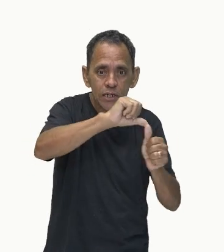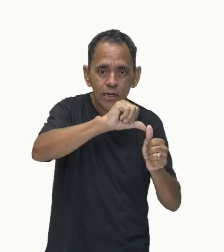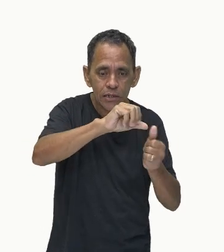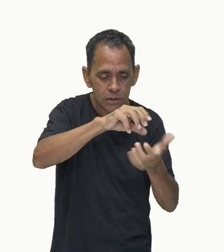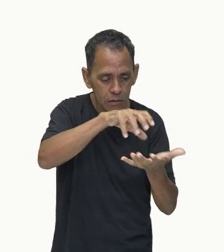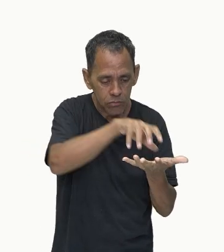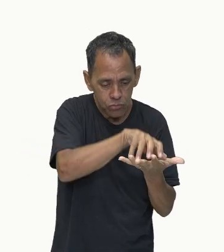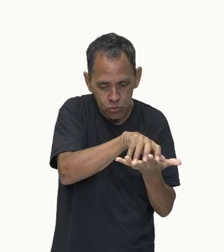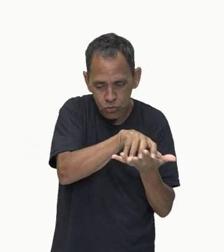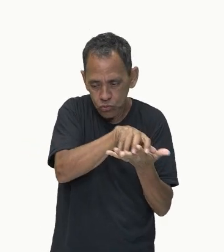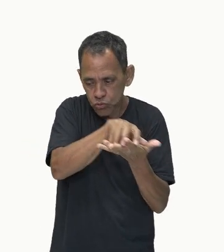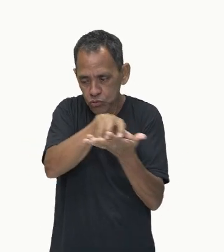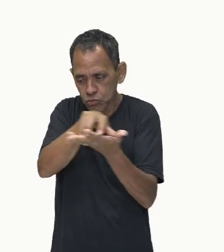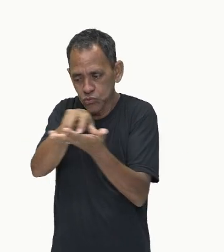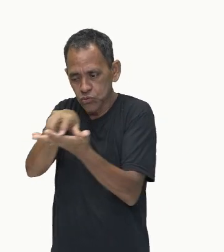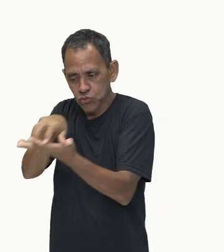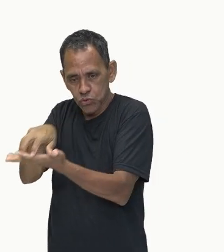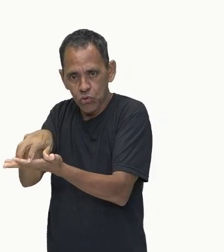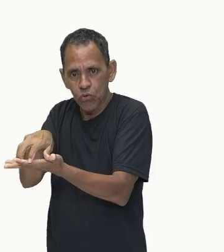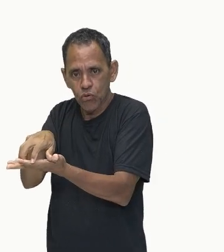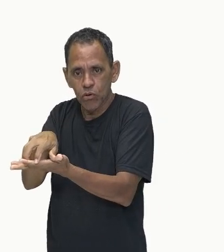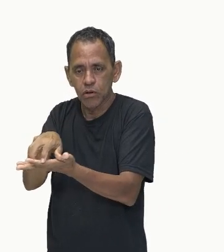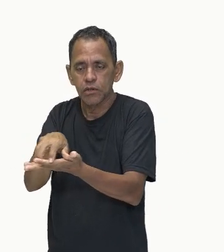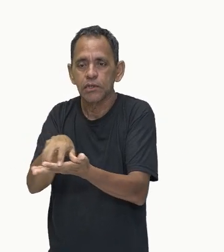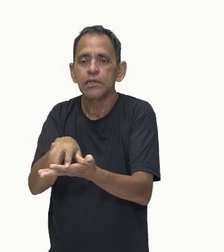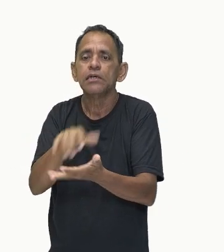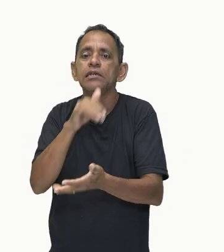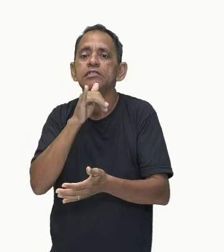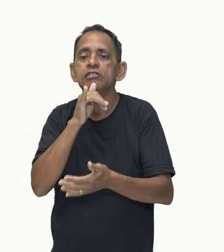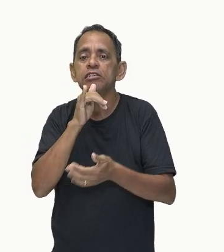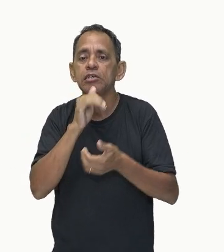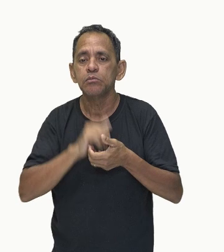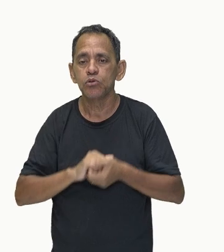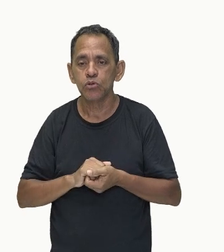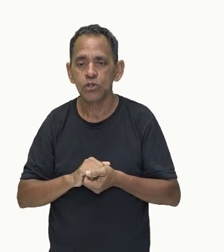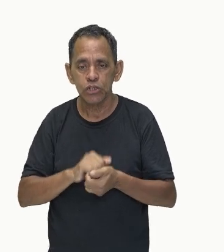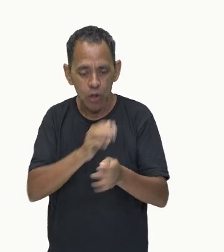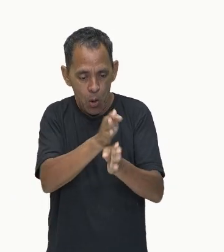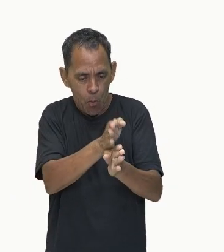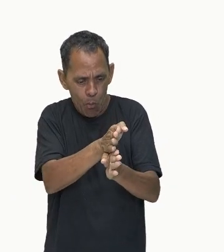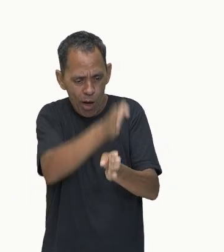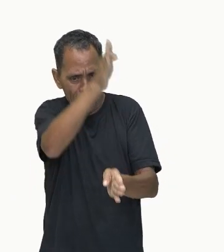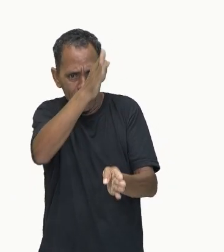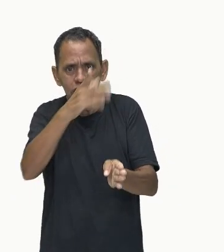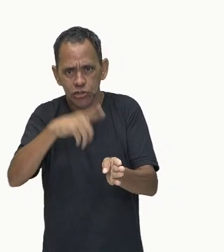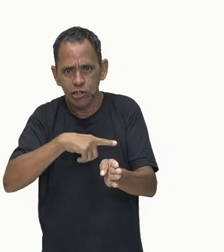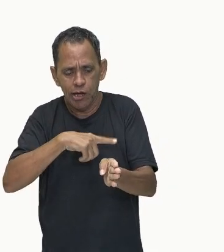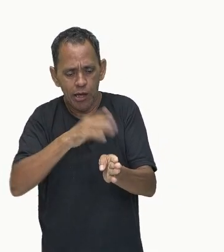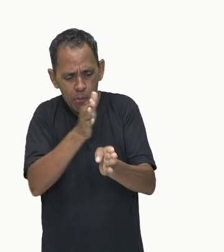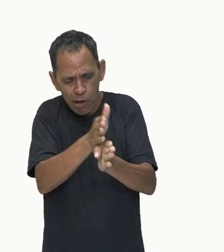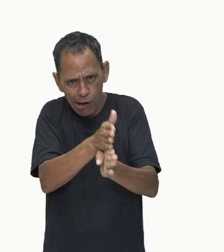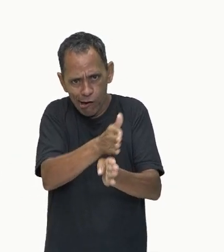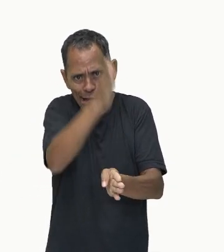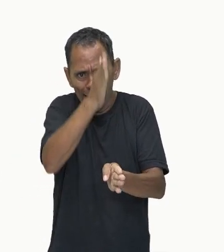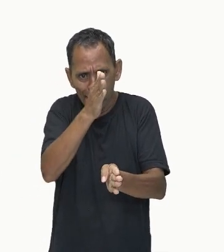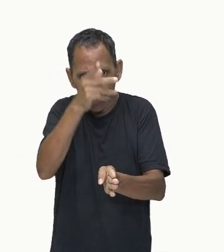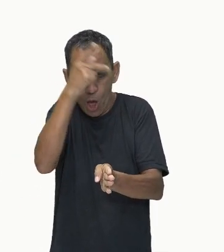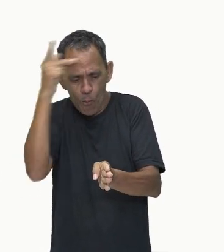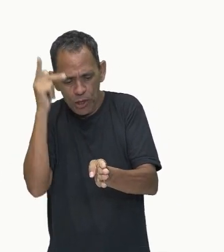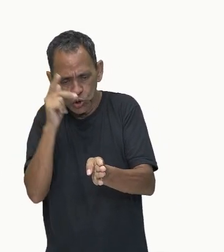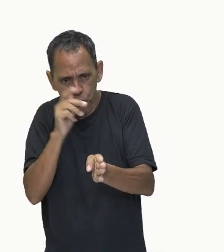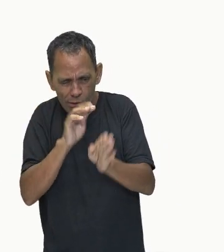não fiz trabalho nenhum sobre o corpo. É como eu tentar empurrar, por exemplo, uma parede. Eu vou fazer força, a parede não vai se